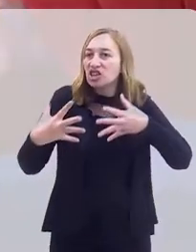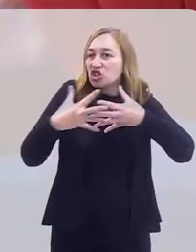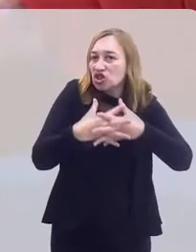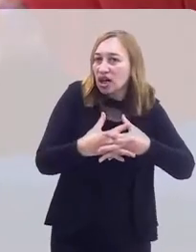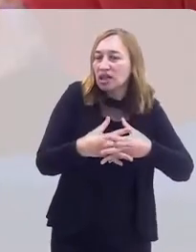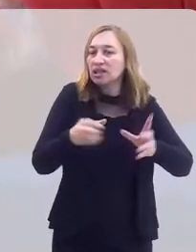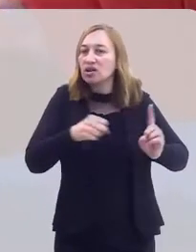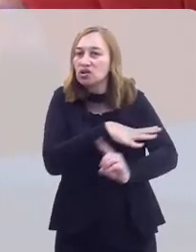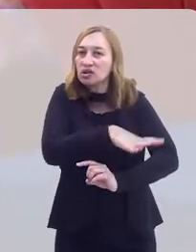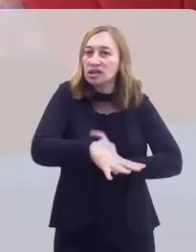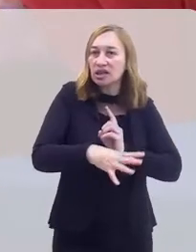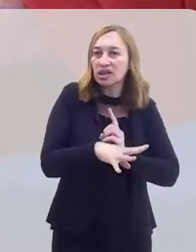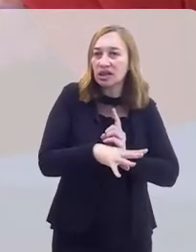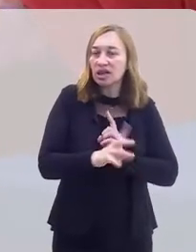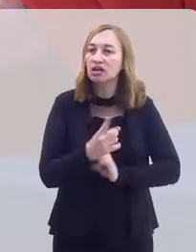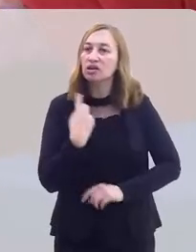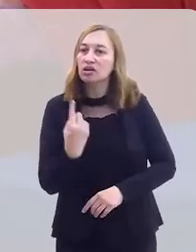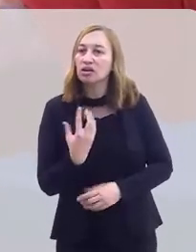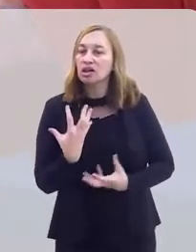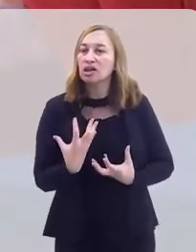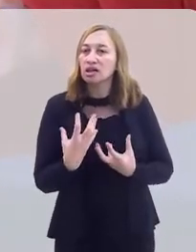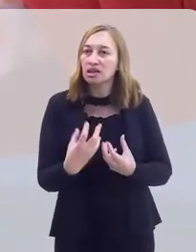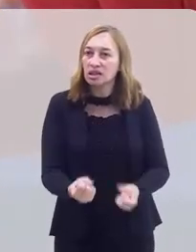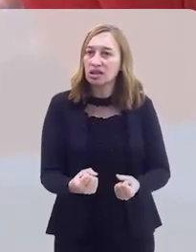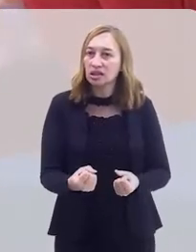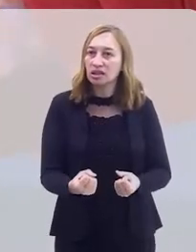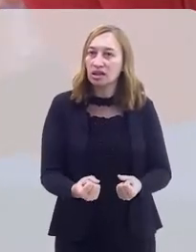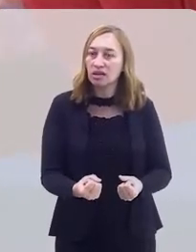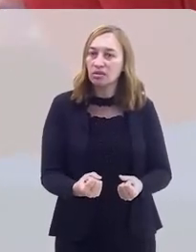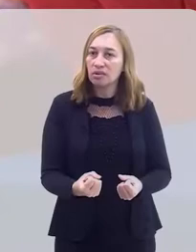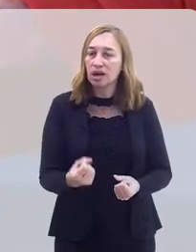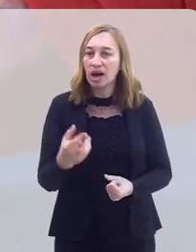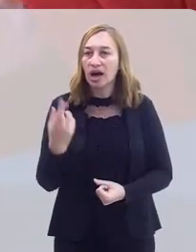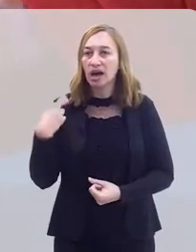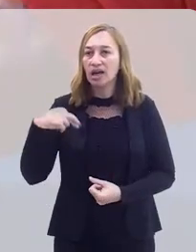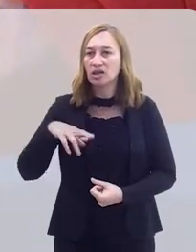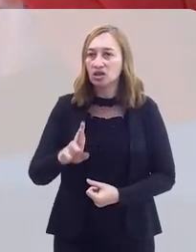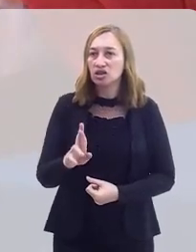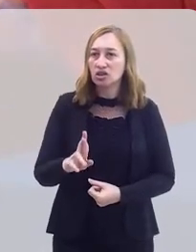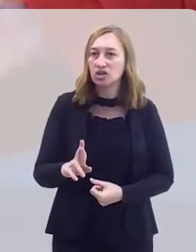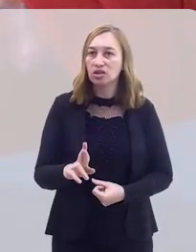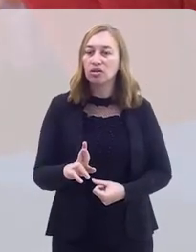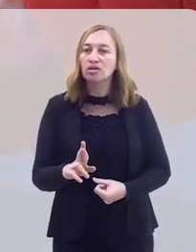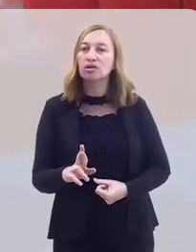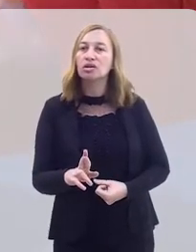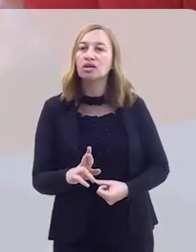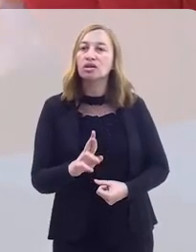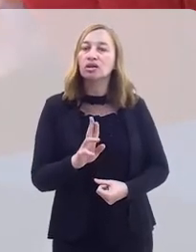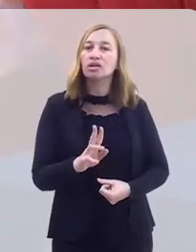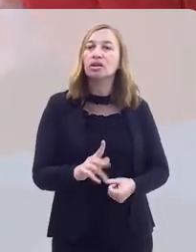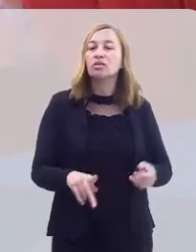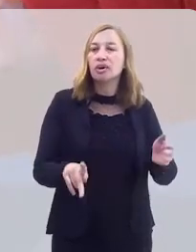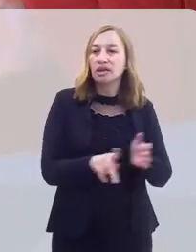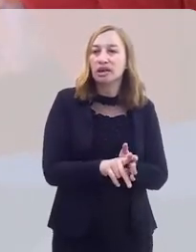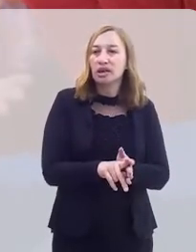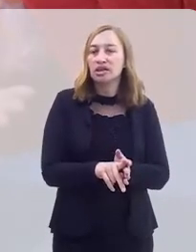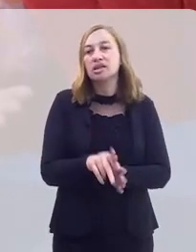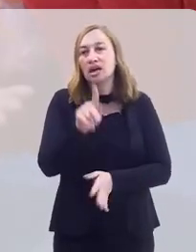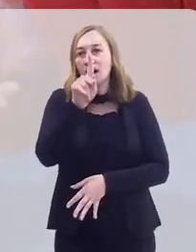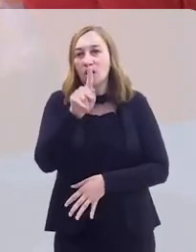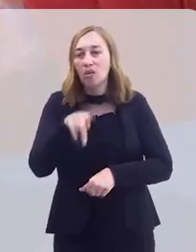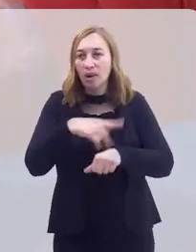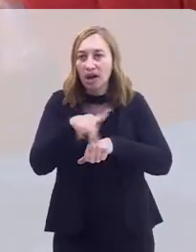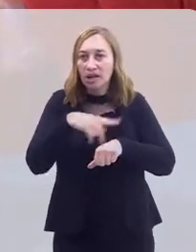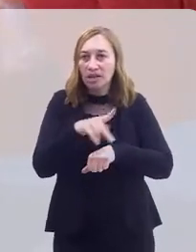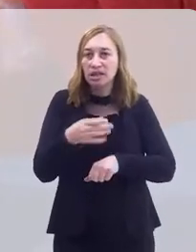né, nós abrangemos a religião predominante no país em que vivemos. Correto. Entendeu? Se a maioria, no